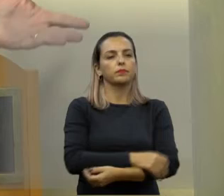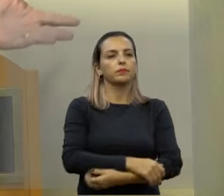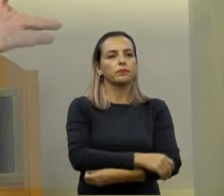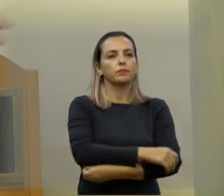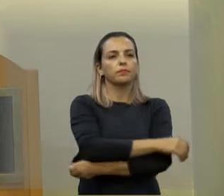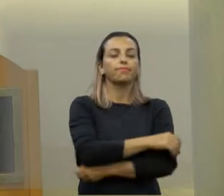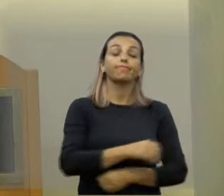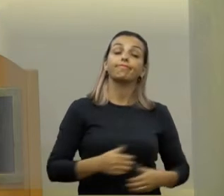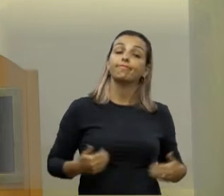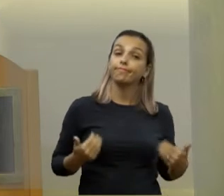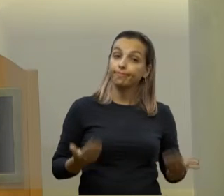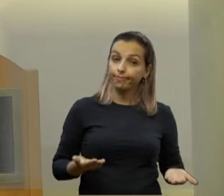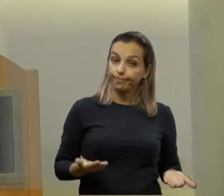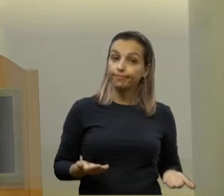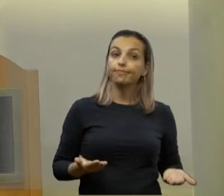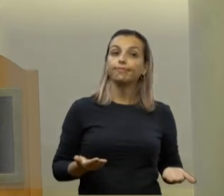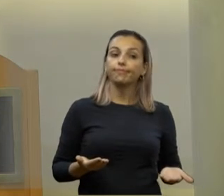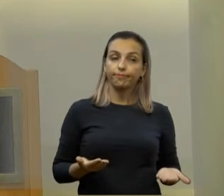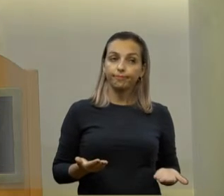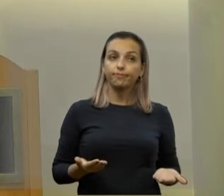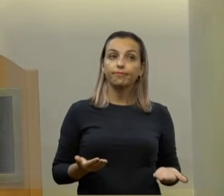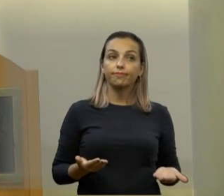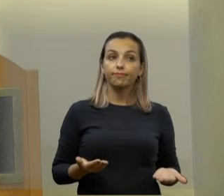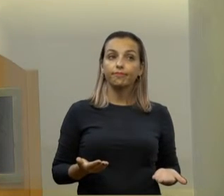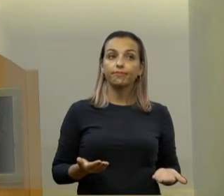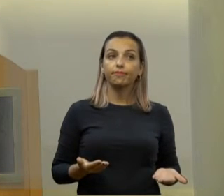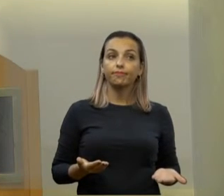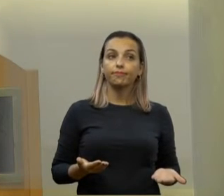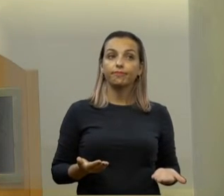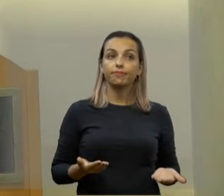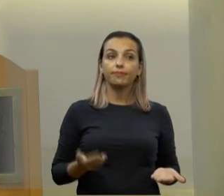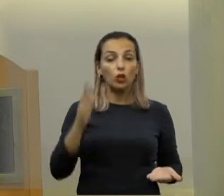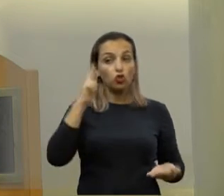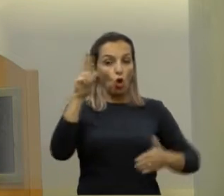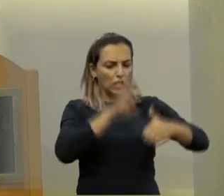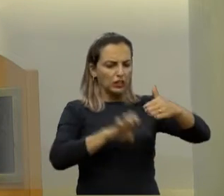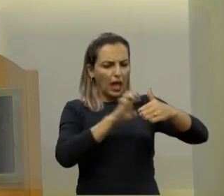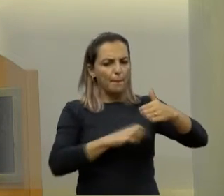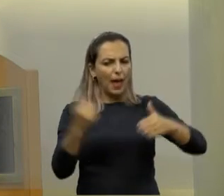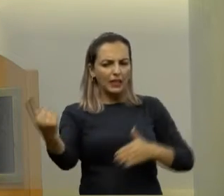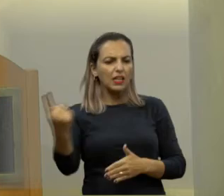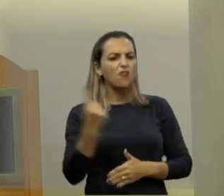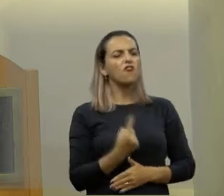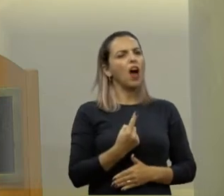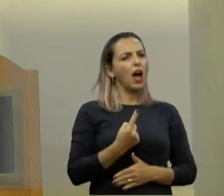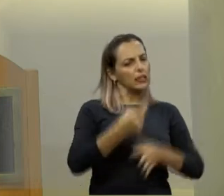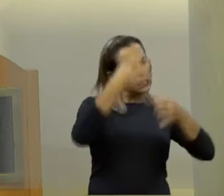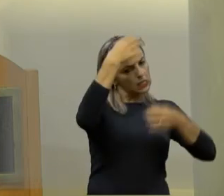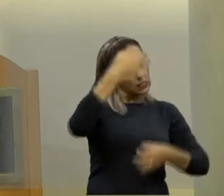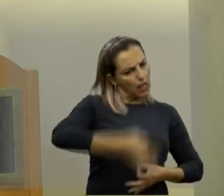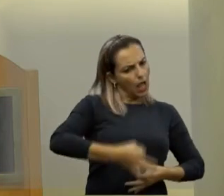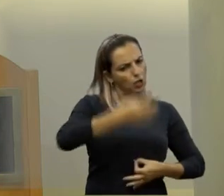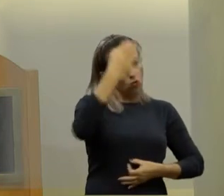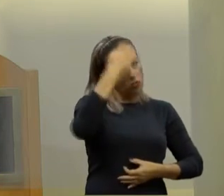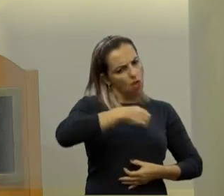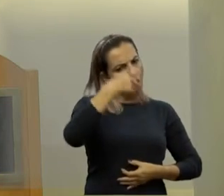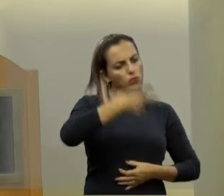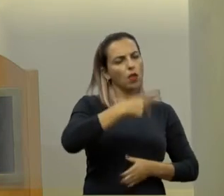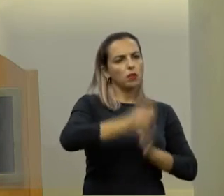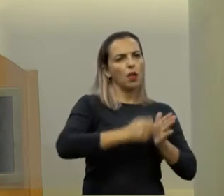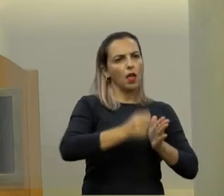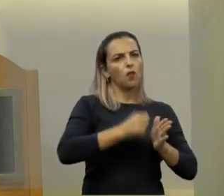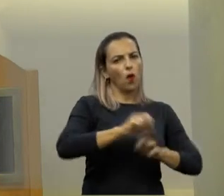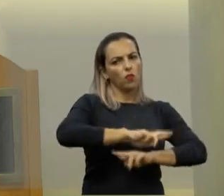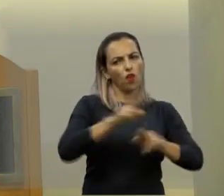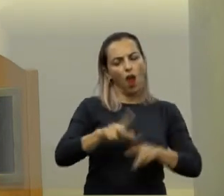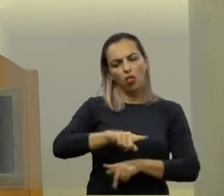é então que venha investidores né sérios para Araraquara não